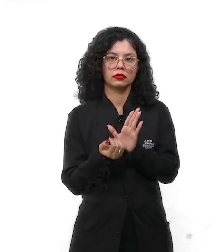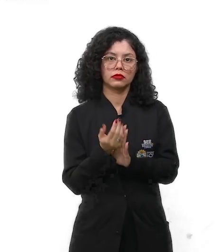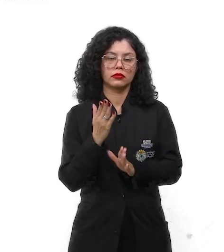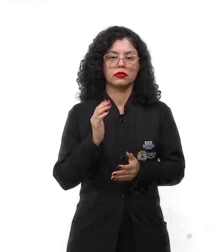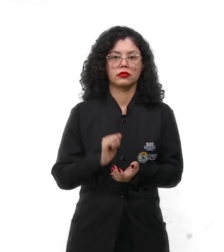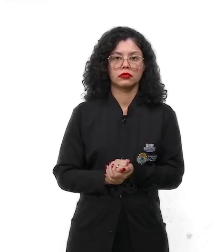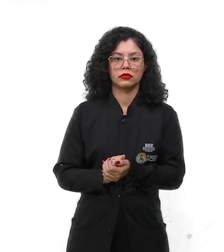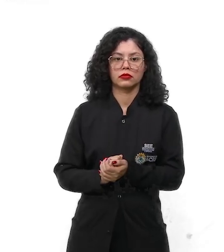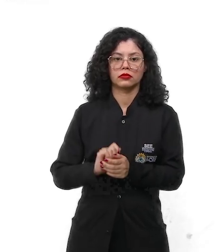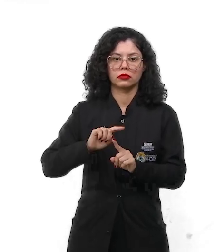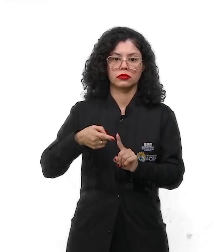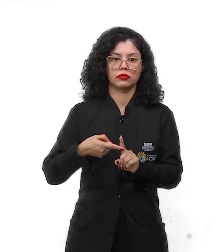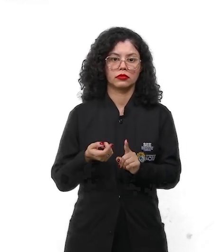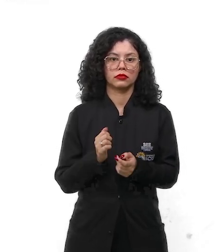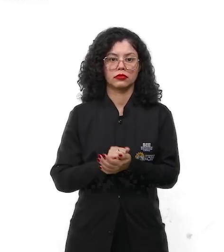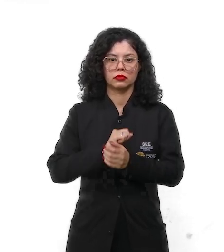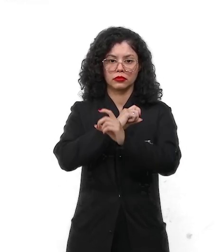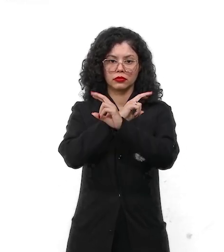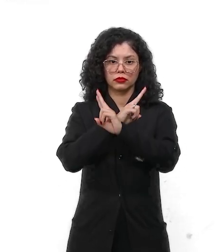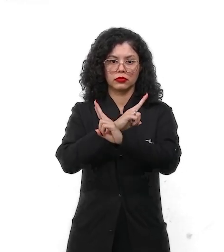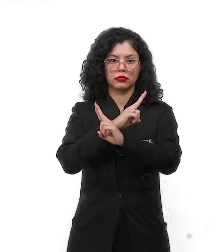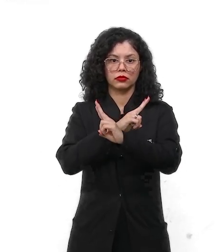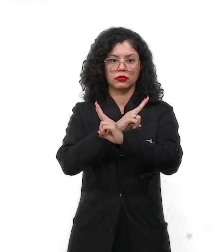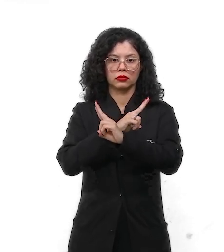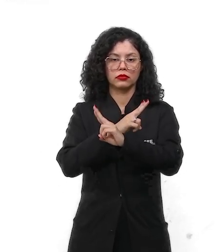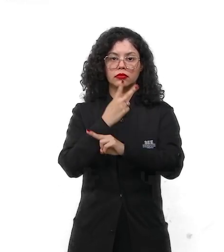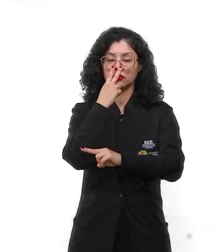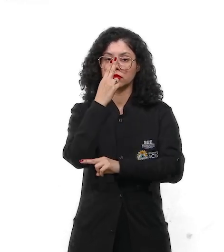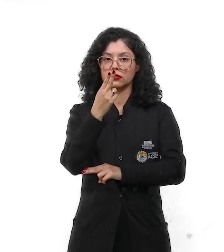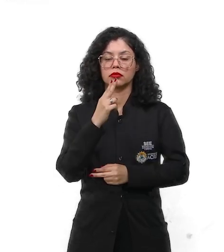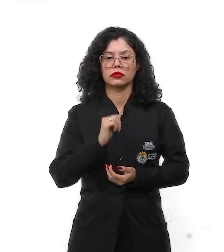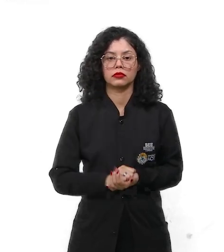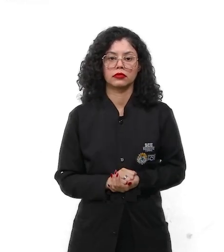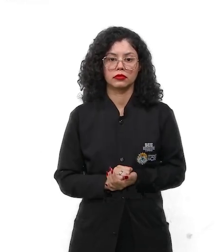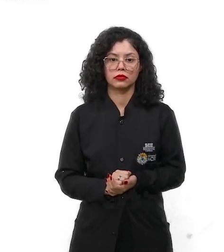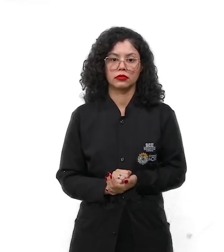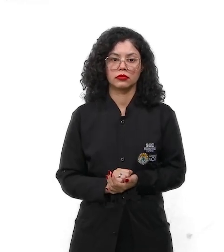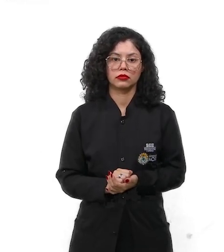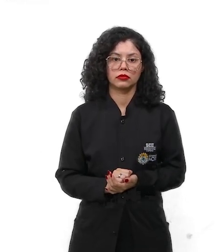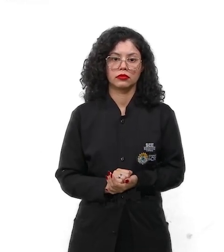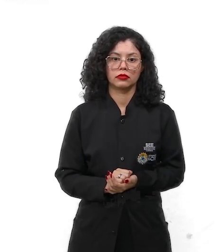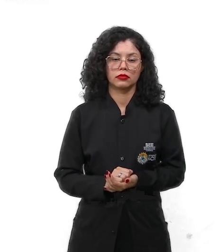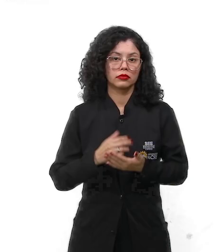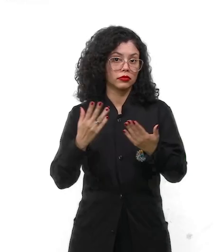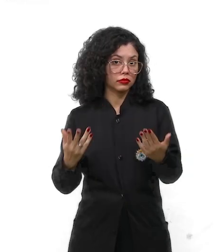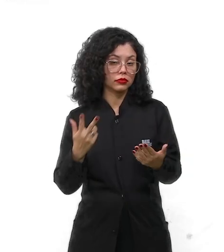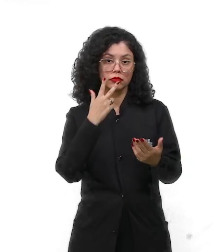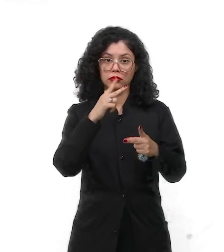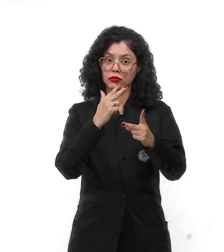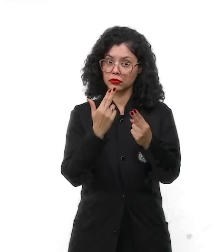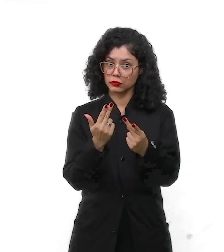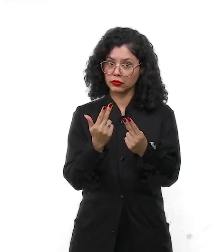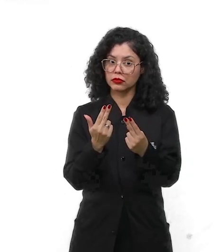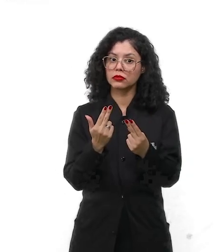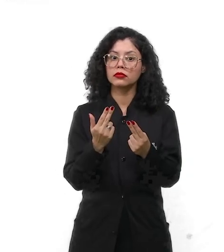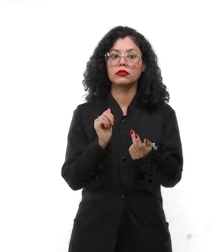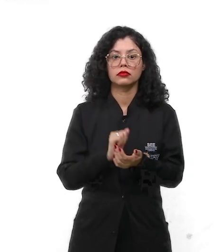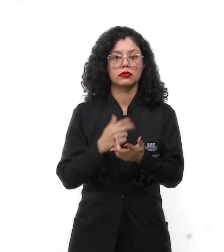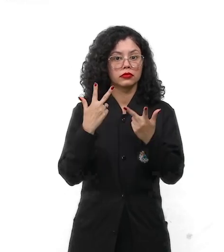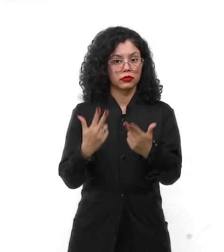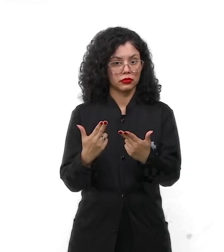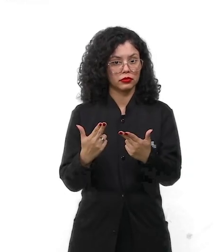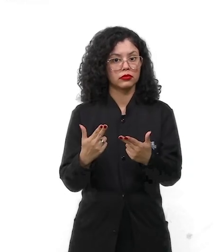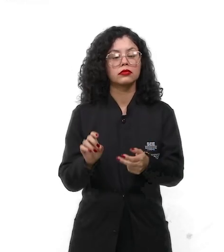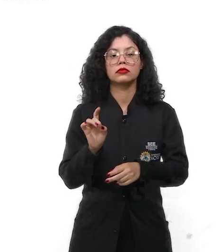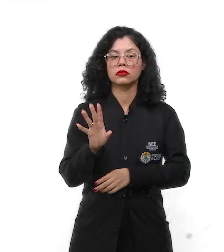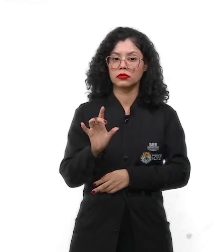embriões cromossomicamente idênticos ao parental? Opa! Eles não vão ser iguais aos mamutes? Ele não só tem